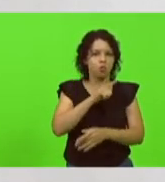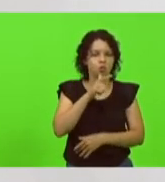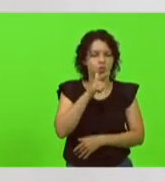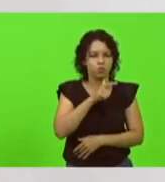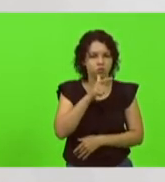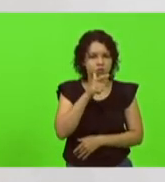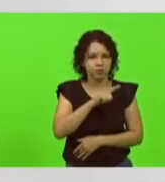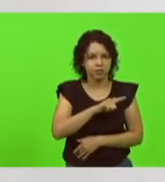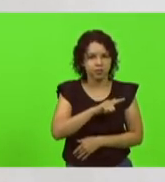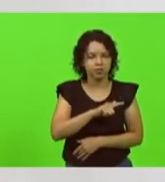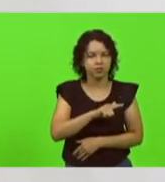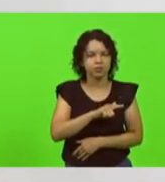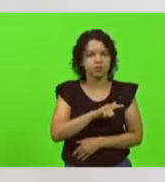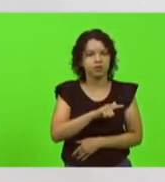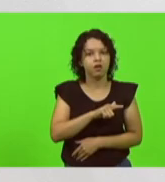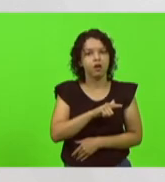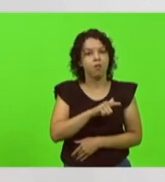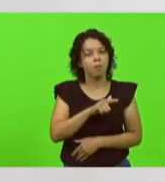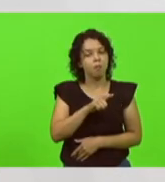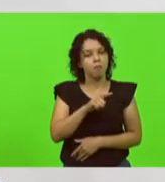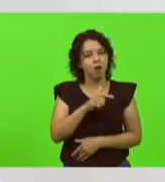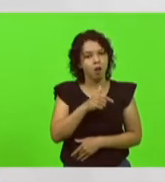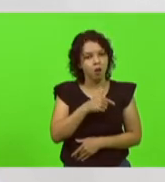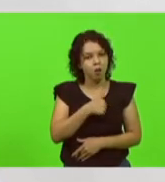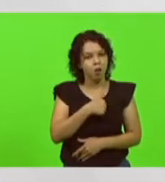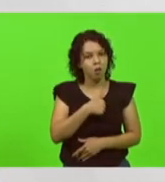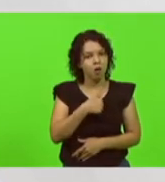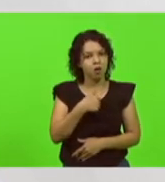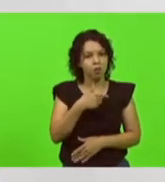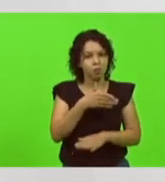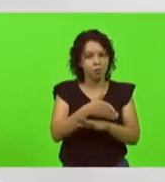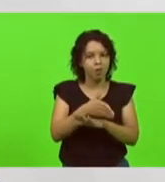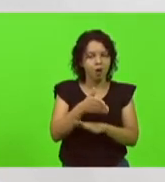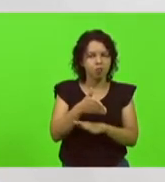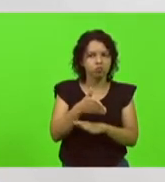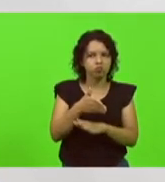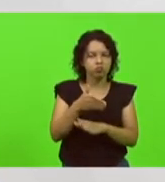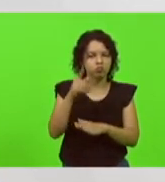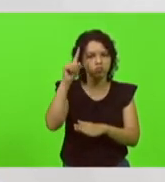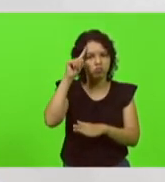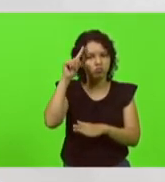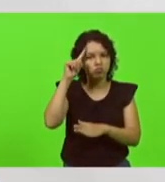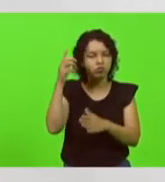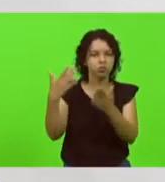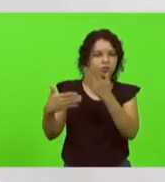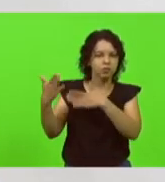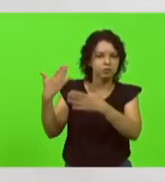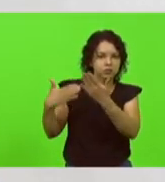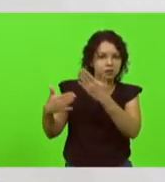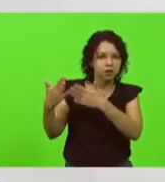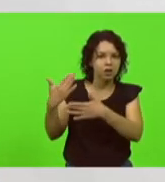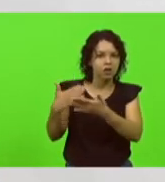Agora, eu tenho passado, nesses últimos dias, a fazer alguns questionamentos.